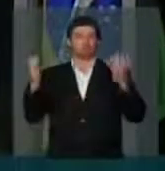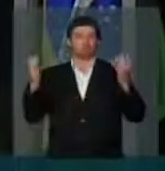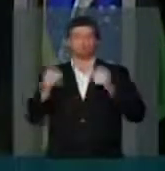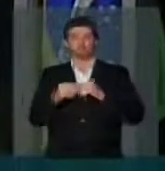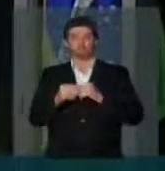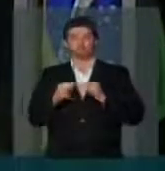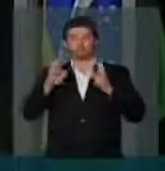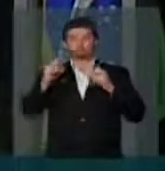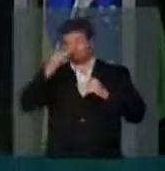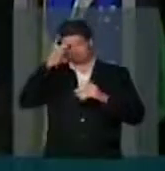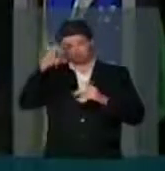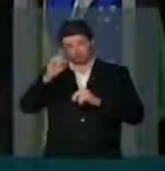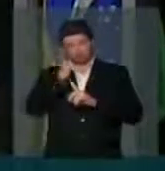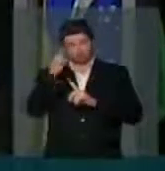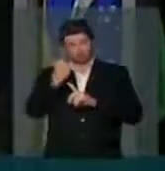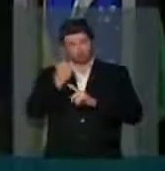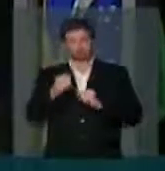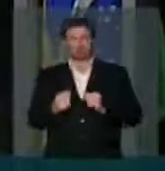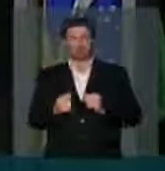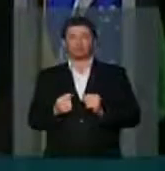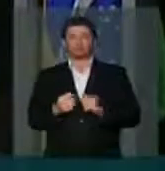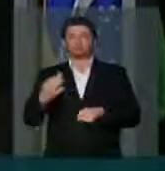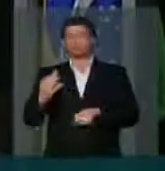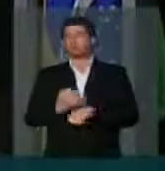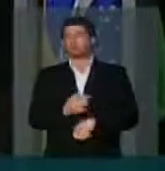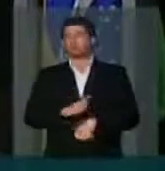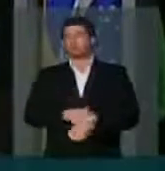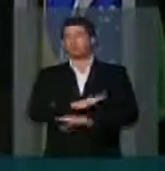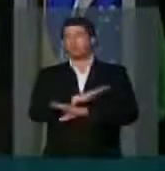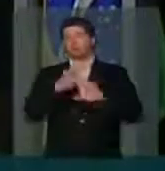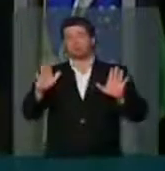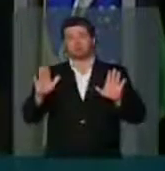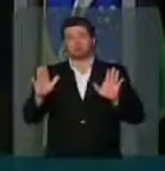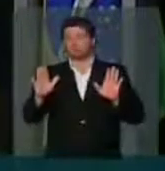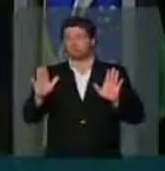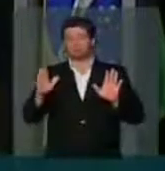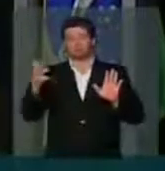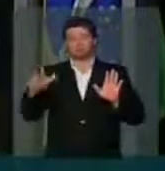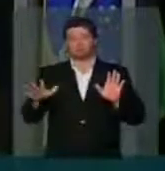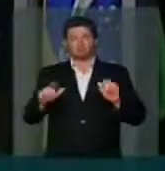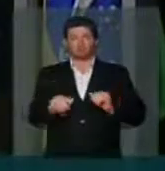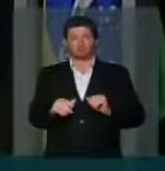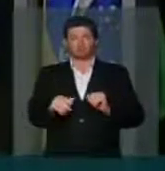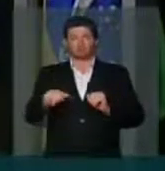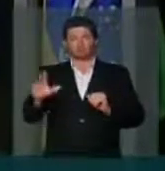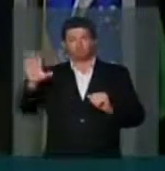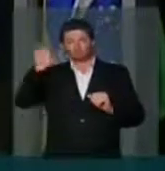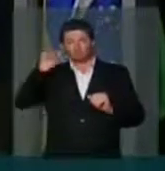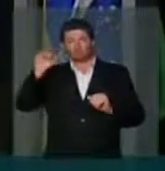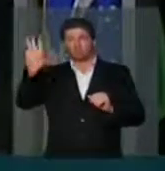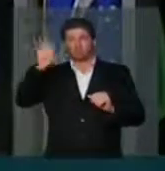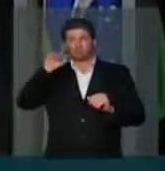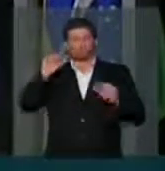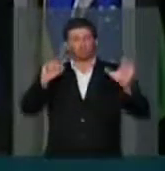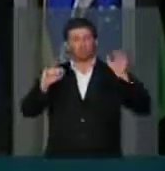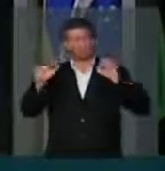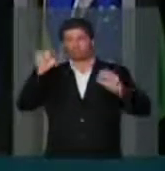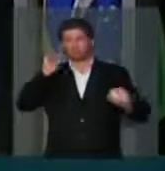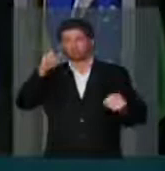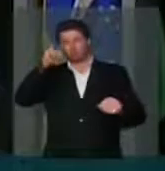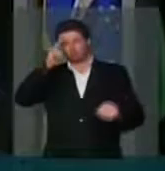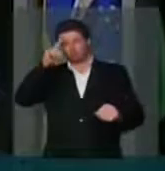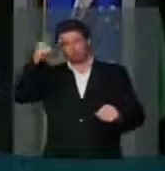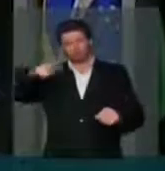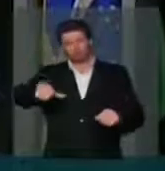todos os segmentos da nossa sociedade não suportam mais ouvir essas notícias, a cada